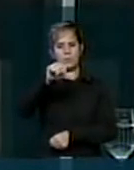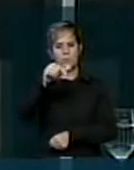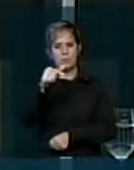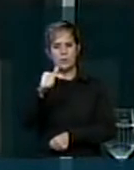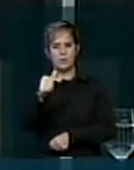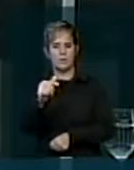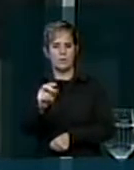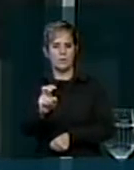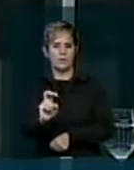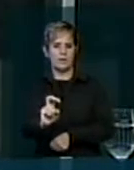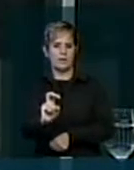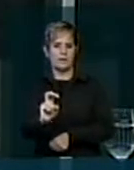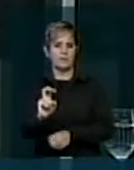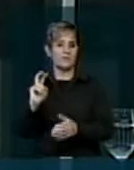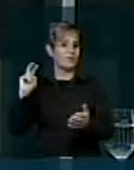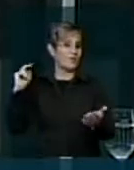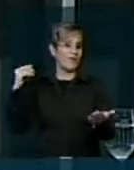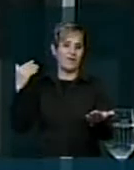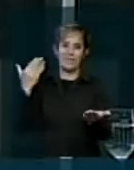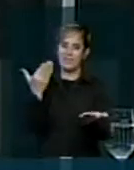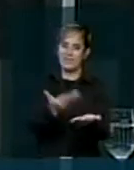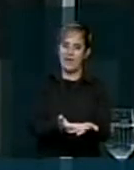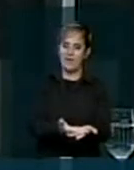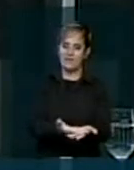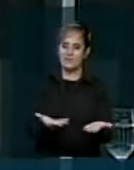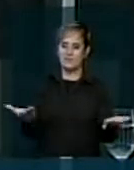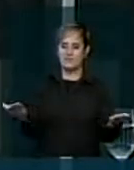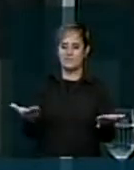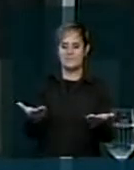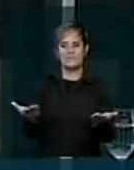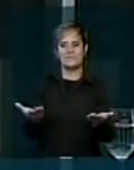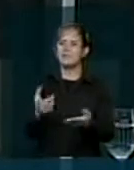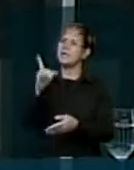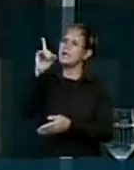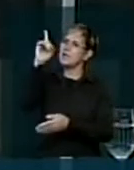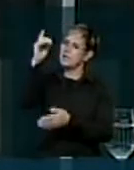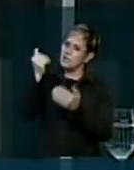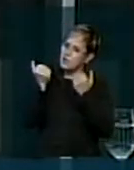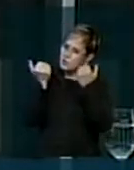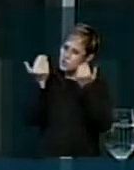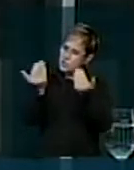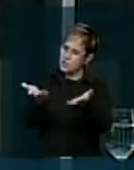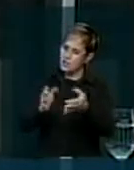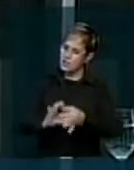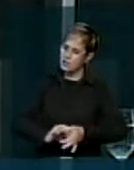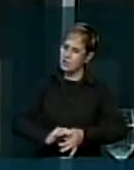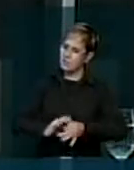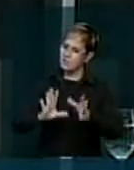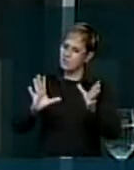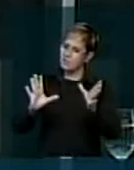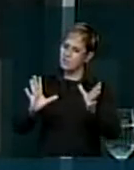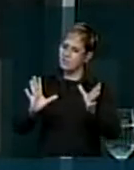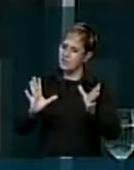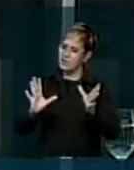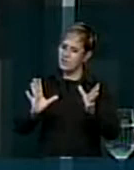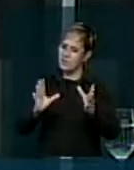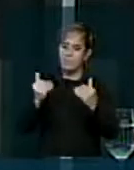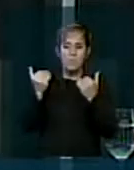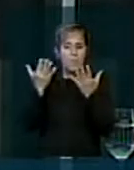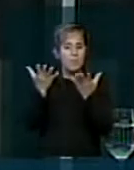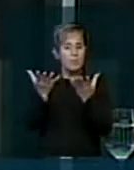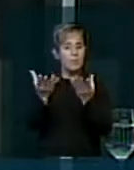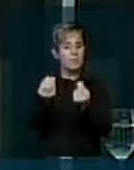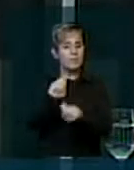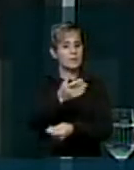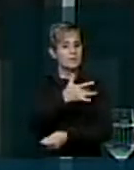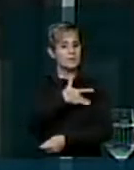1975. Então, presidente, que Deus lhe permita a lhe dar muita saúde